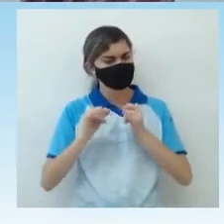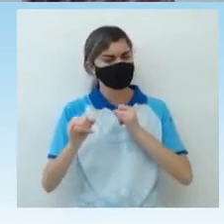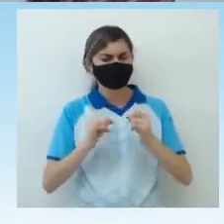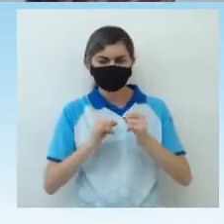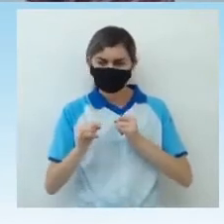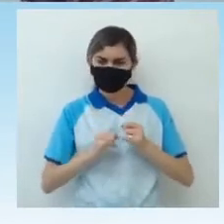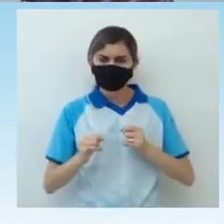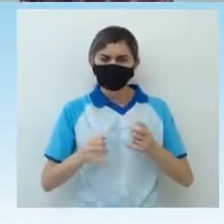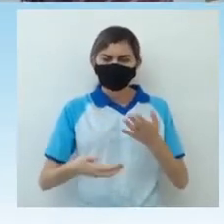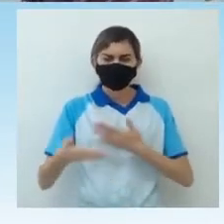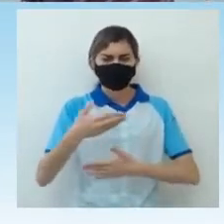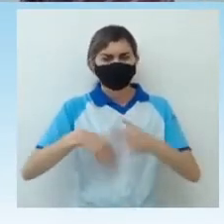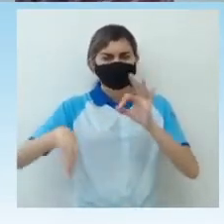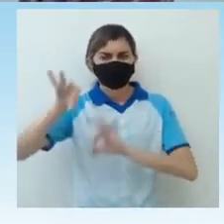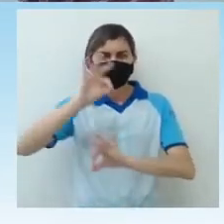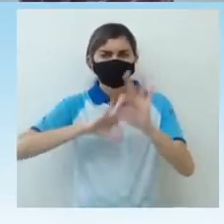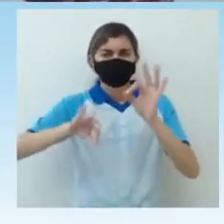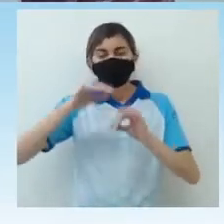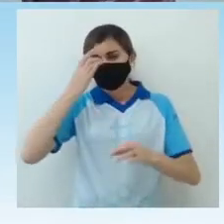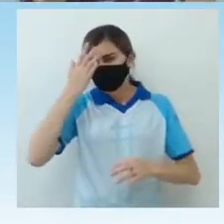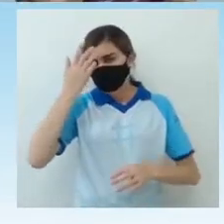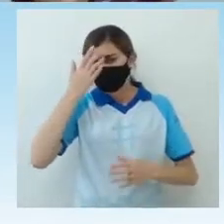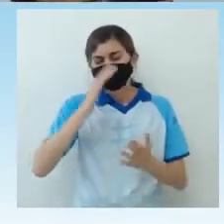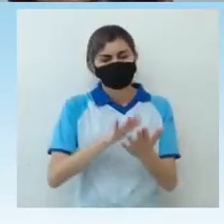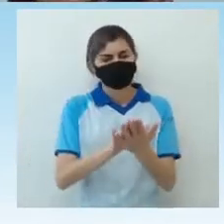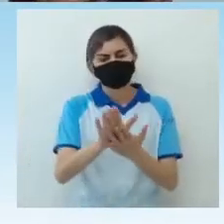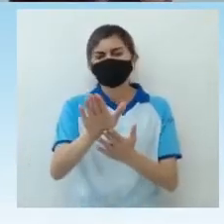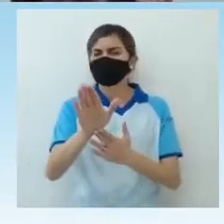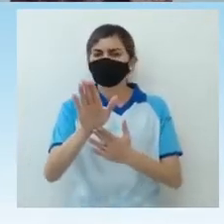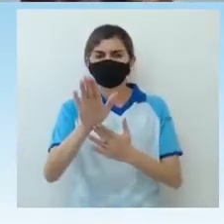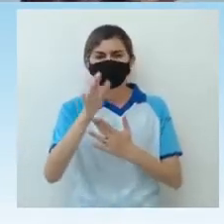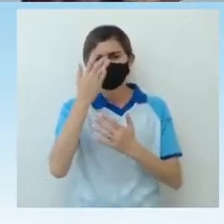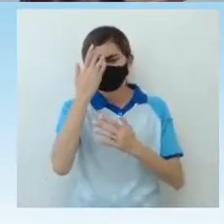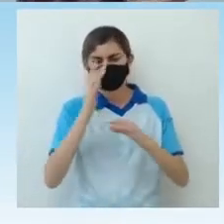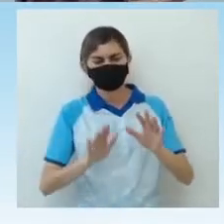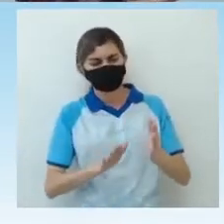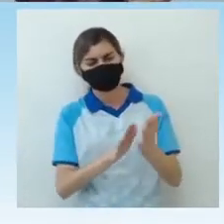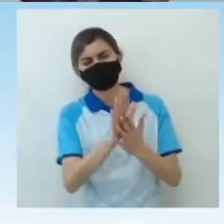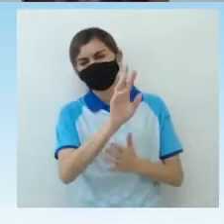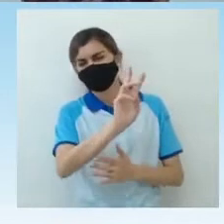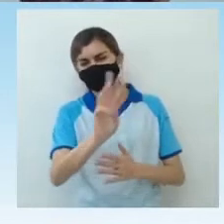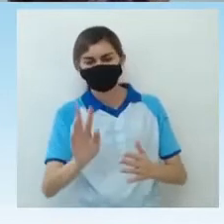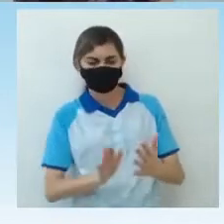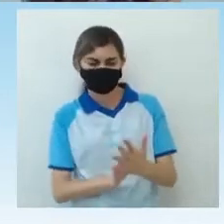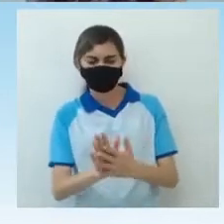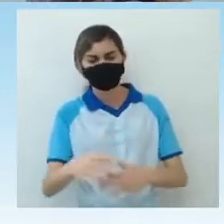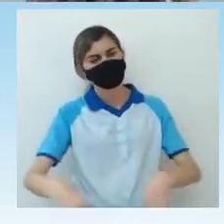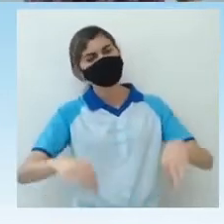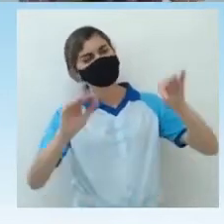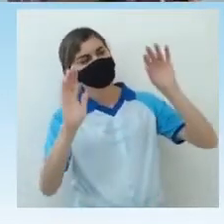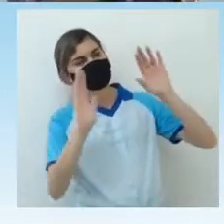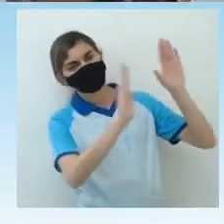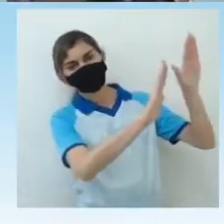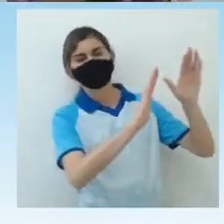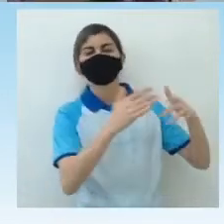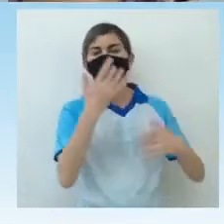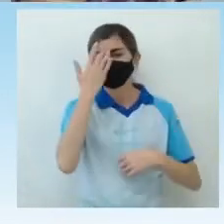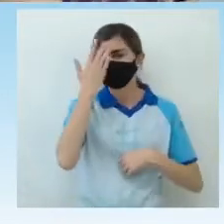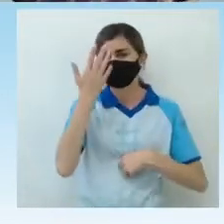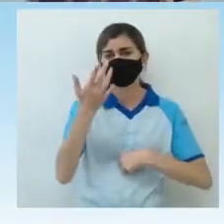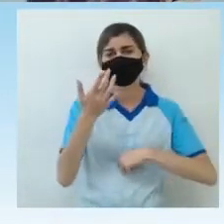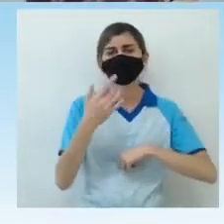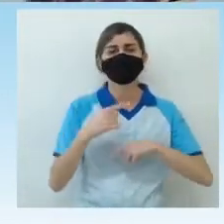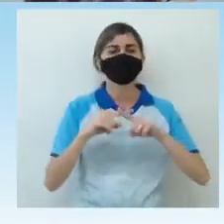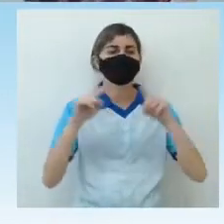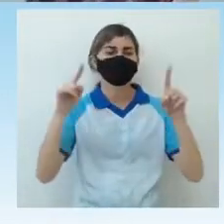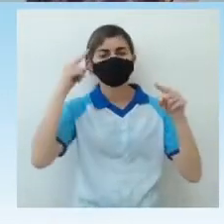internet, da manipulação de imagem, é fácil a gente imprimir uma Mona Lisa. É fácil entrar no site, imprimir e pôr na parede da minha casa. Mas